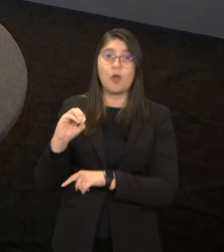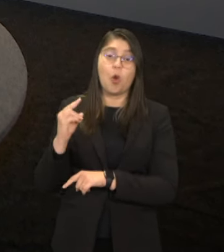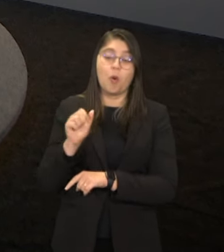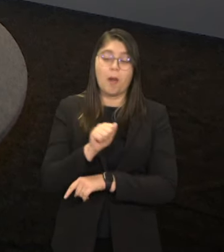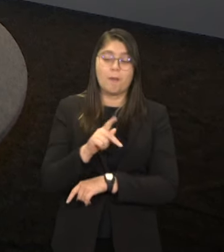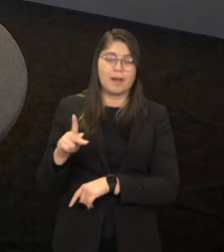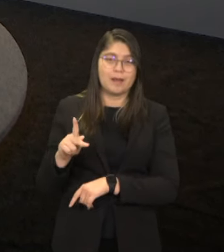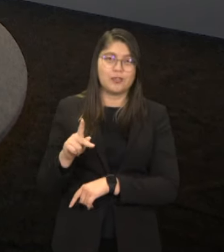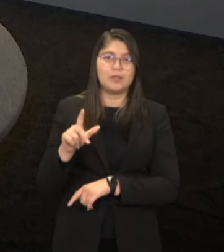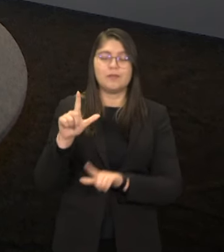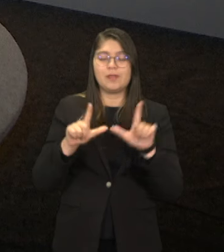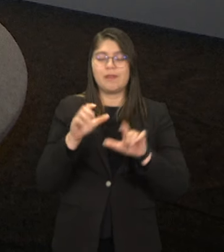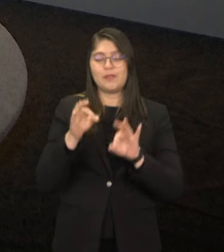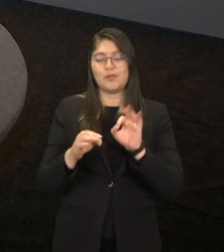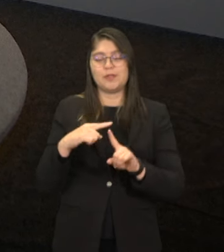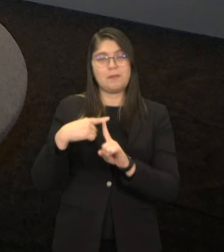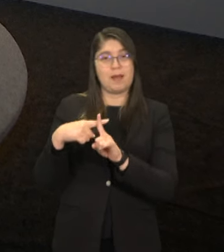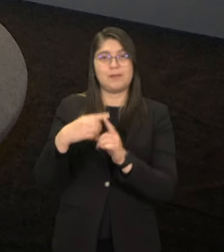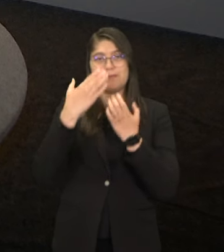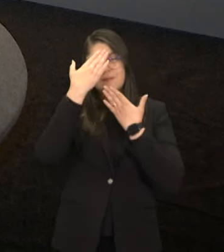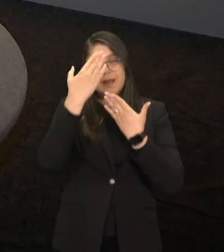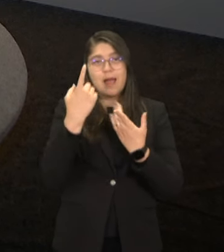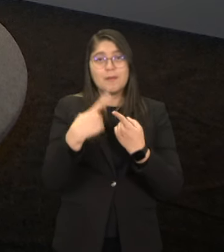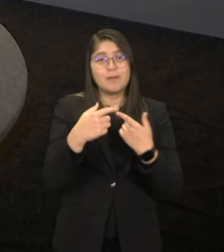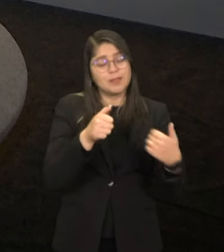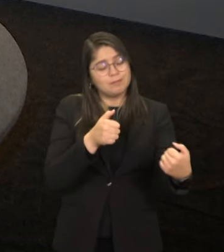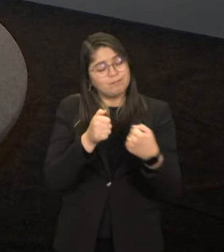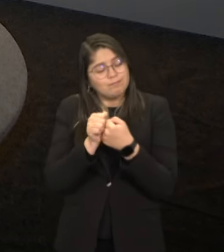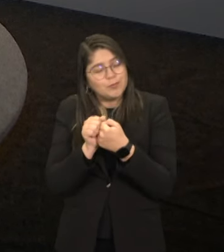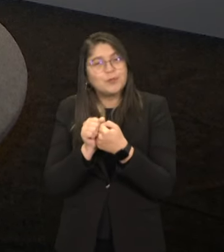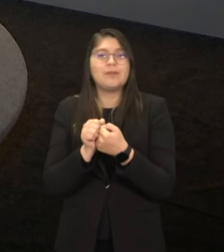TV Justiça Mais. Muito obrigada pela sua companhia e